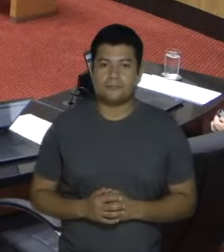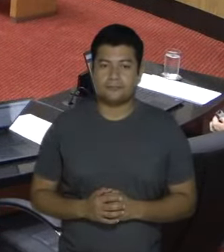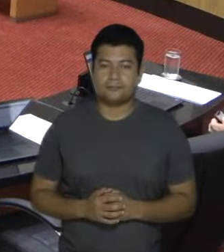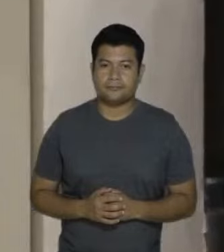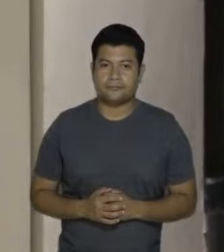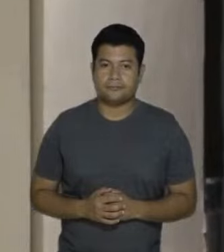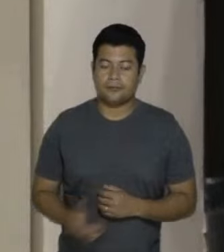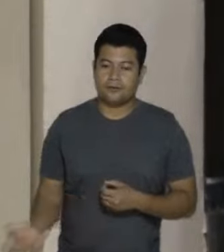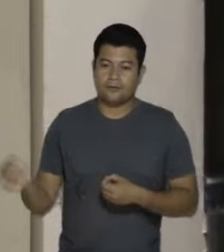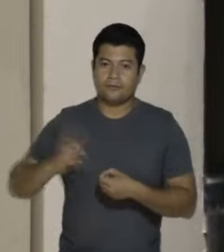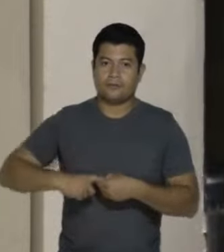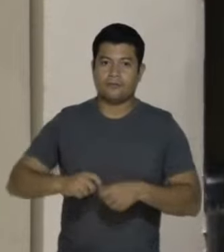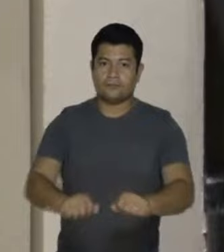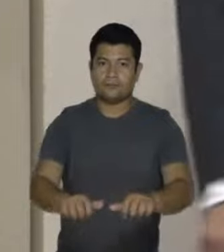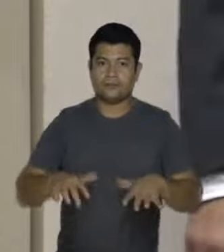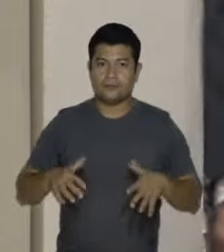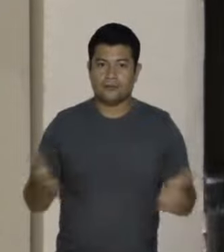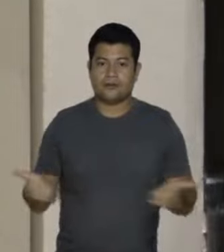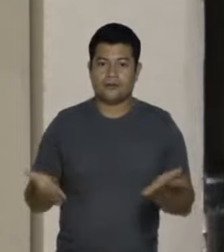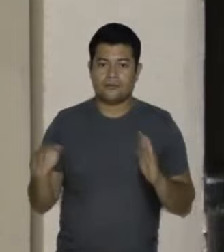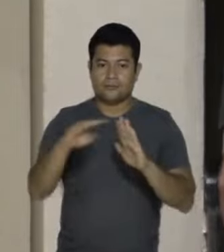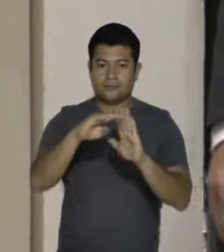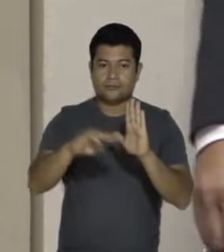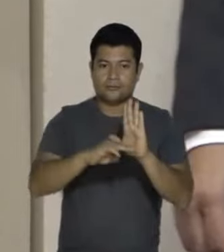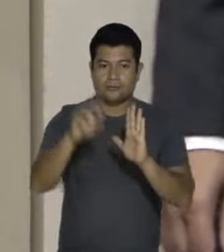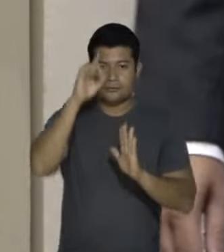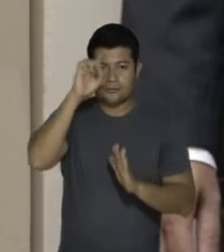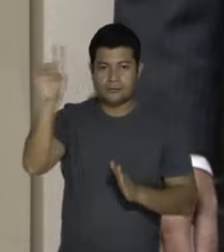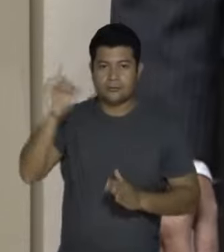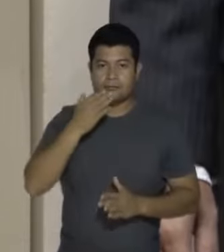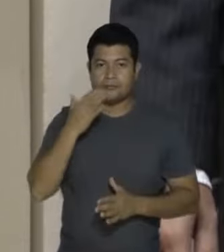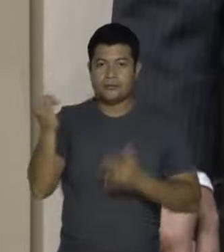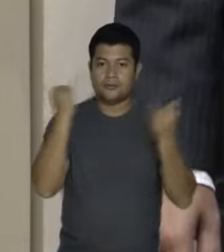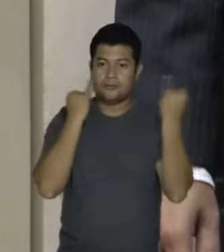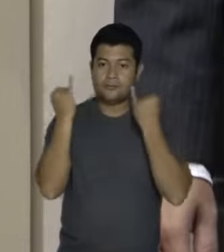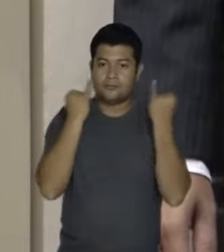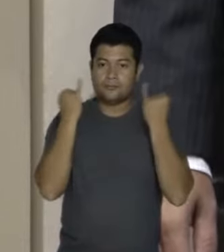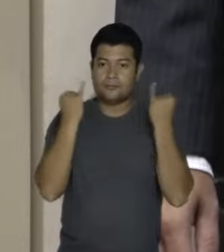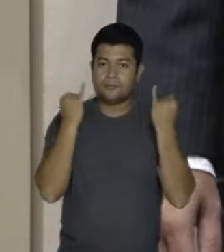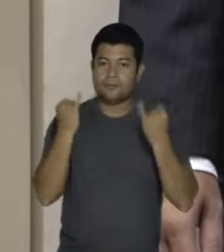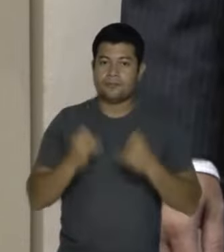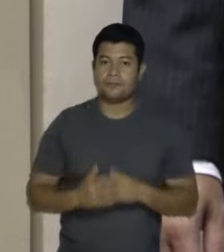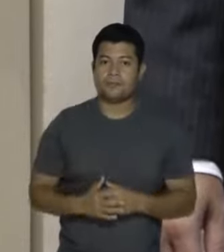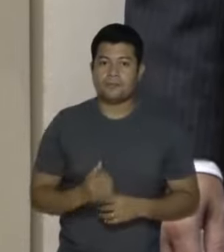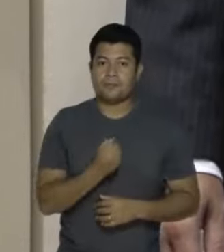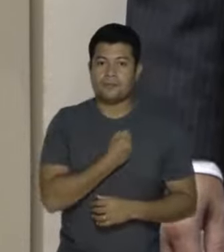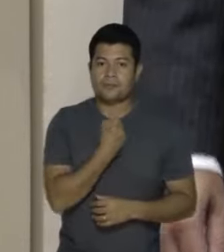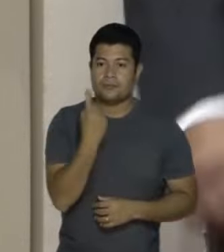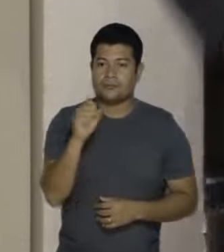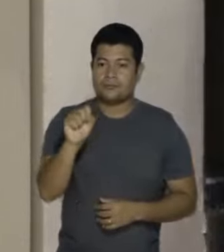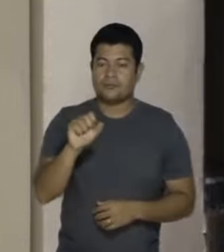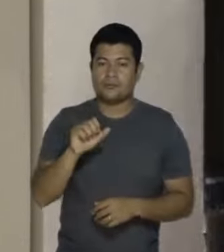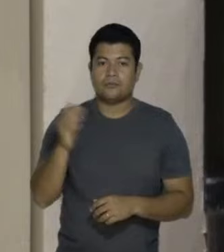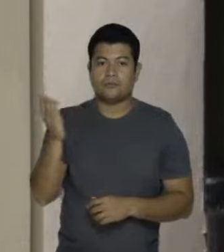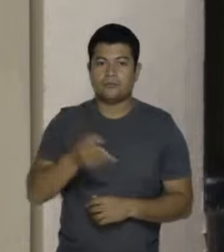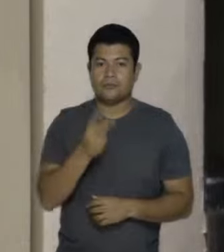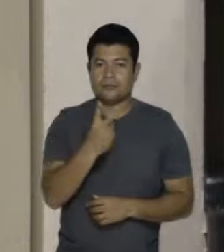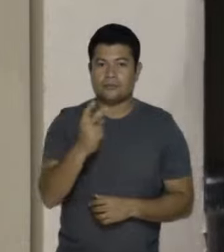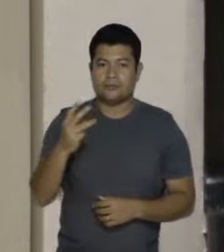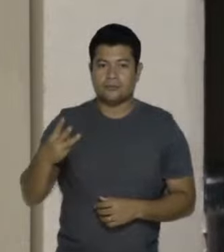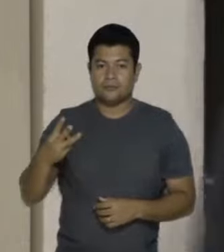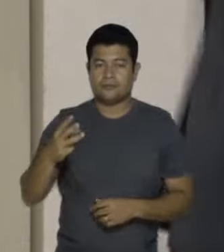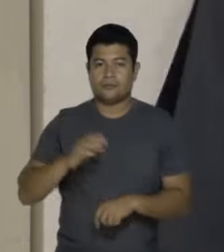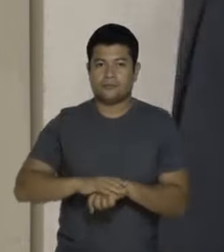reaberta ascensão passamos a ordem do dia pedidos de informação pedido de informação 18 2023 autoria